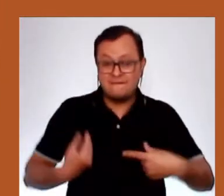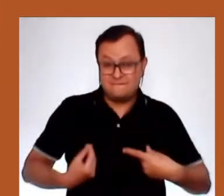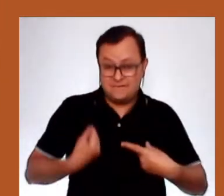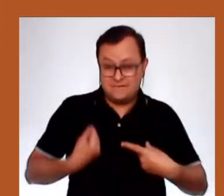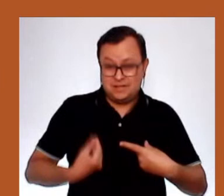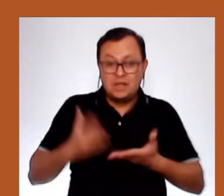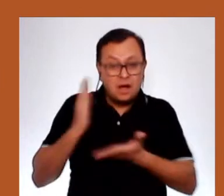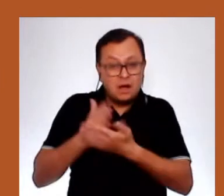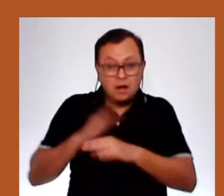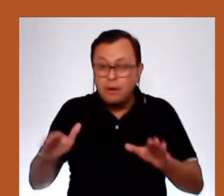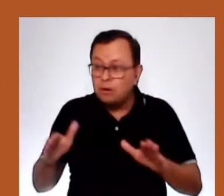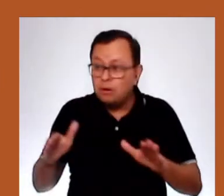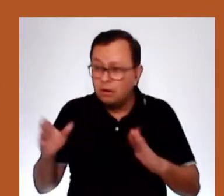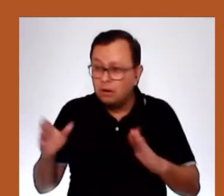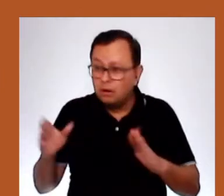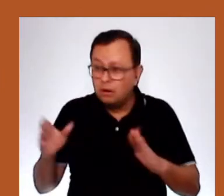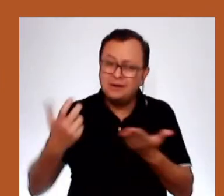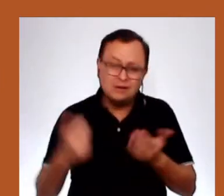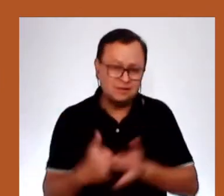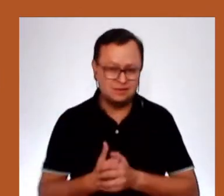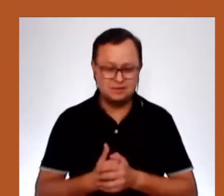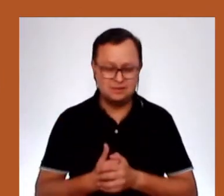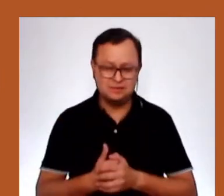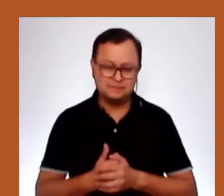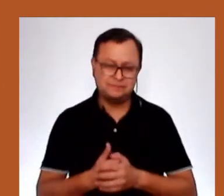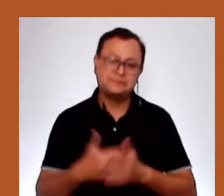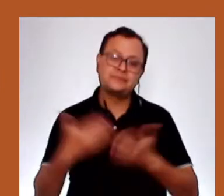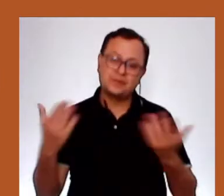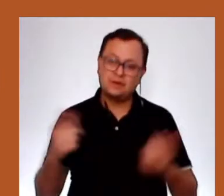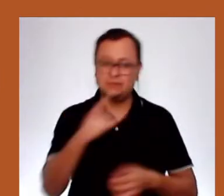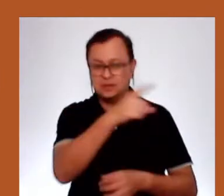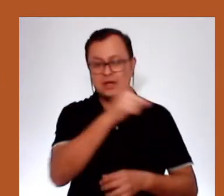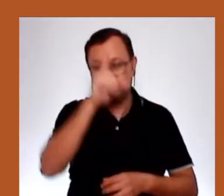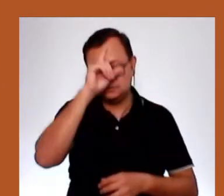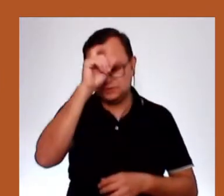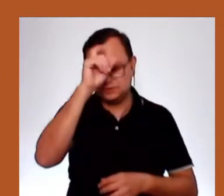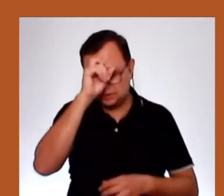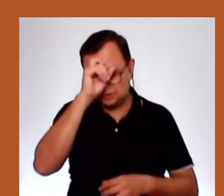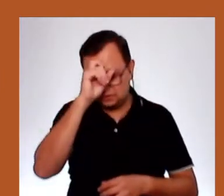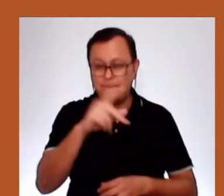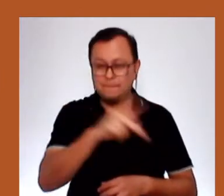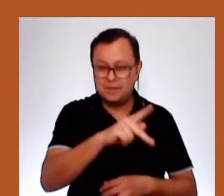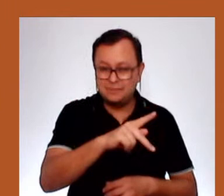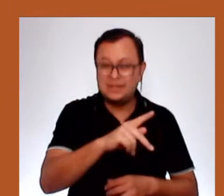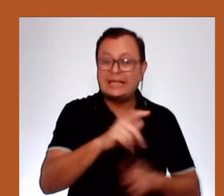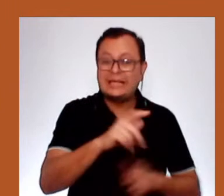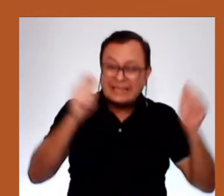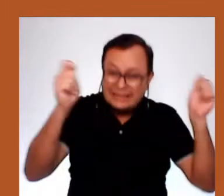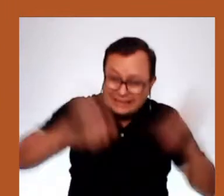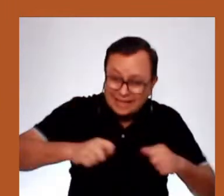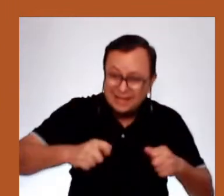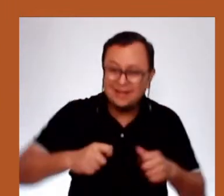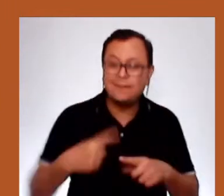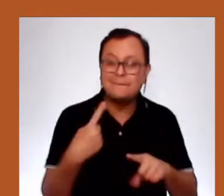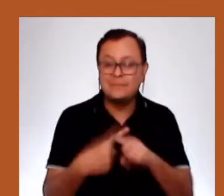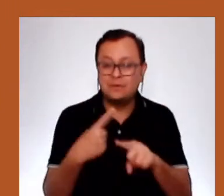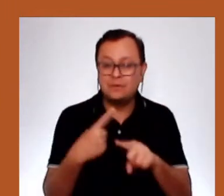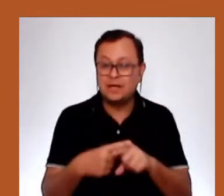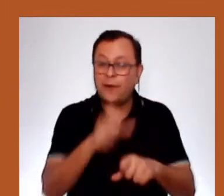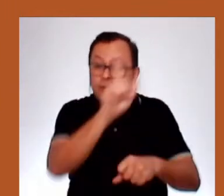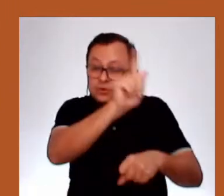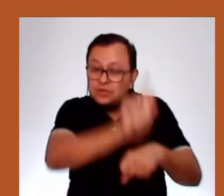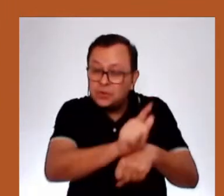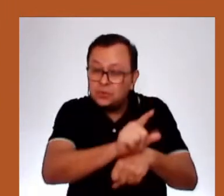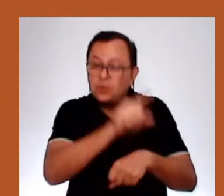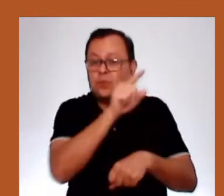certo porque o gestor tem já imbuído nele esses valores. Então,